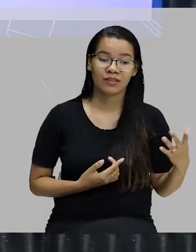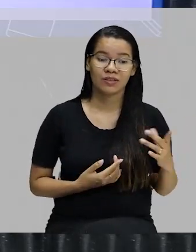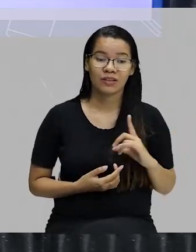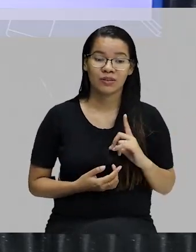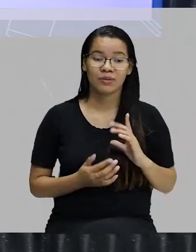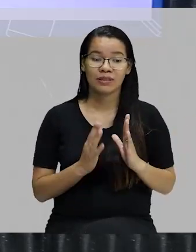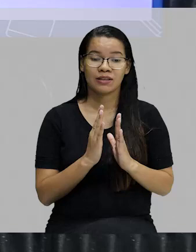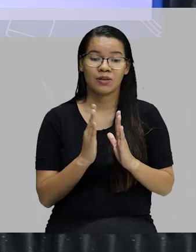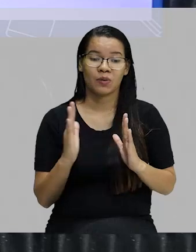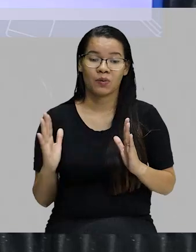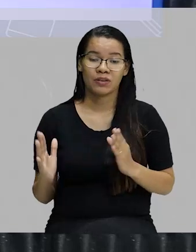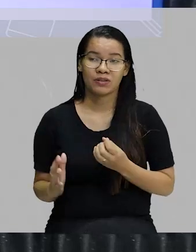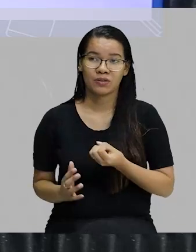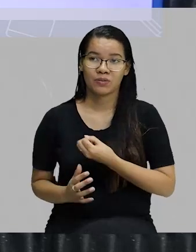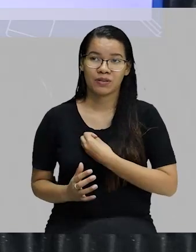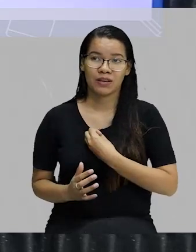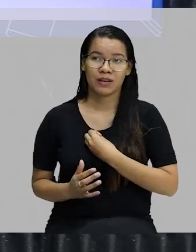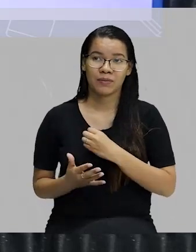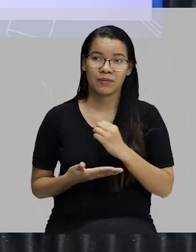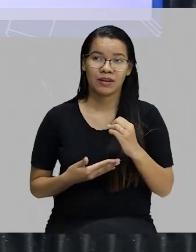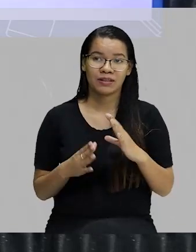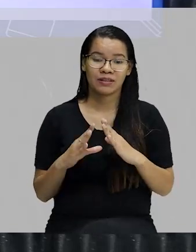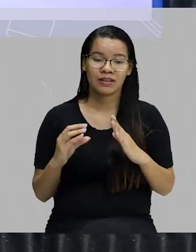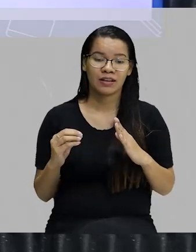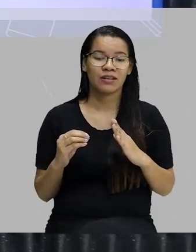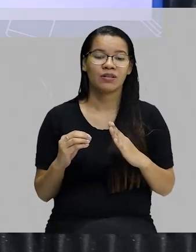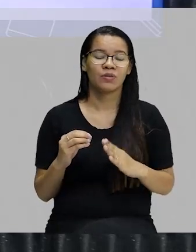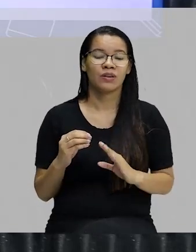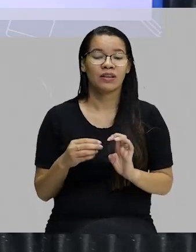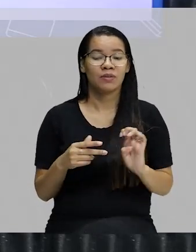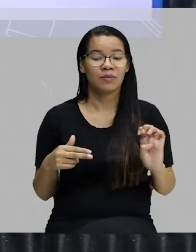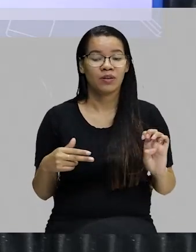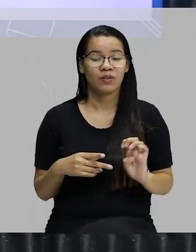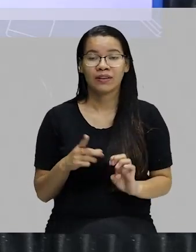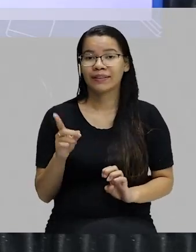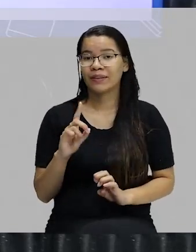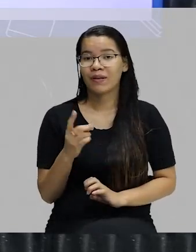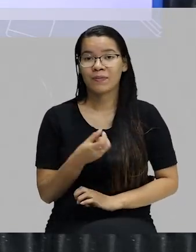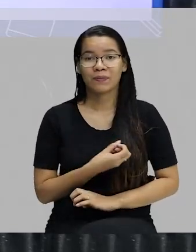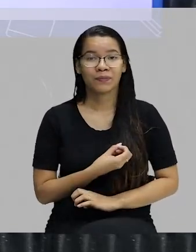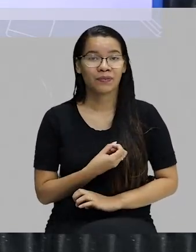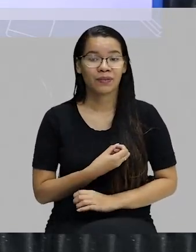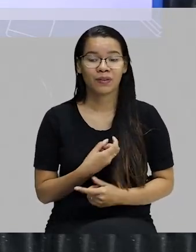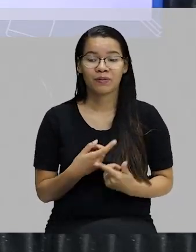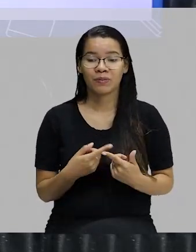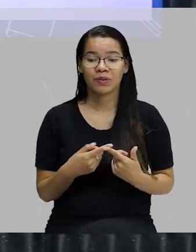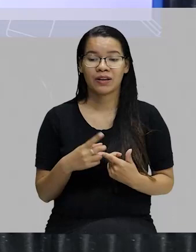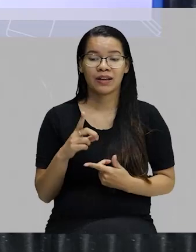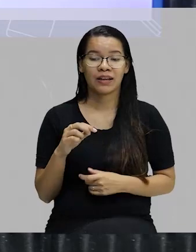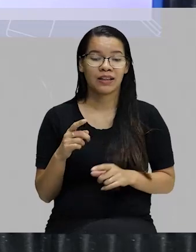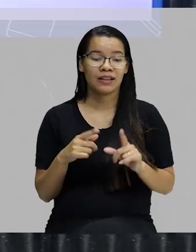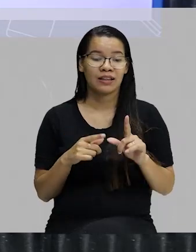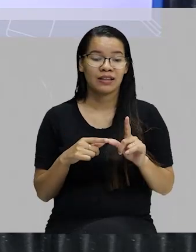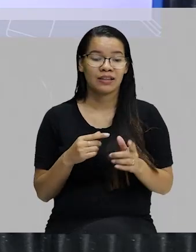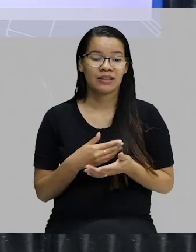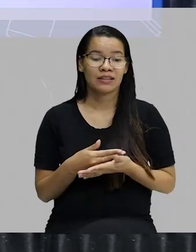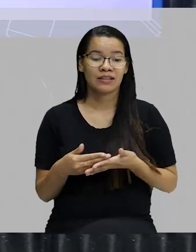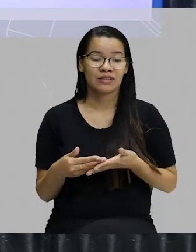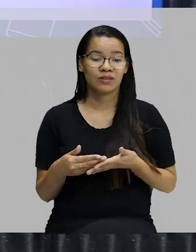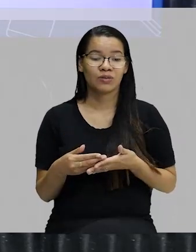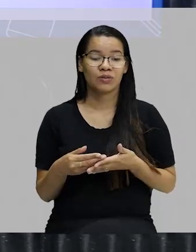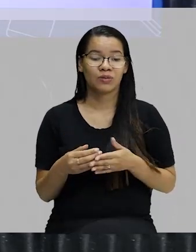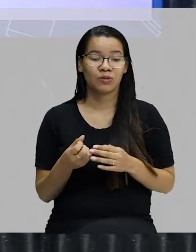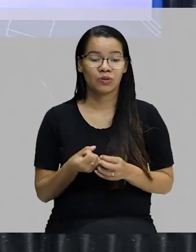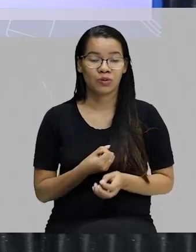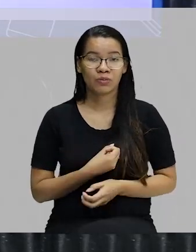sequência numérica que ela é baseada em um elemento que não é numérico. Por quê? Porque é a letra inicial do número, quando eu escrevo ele